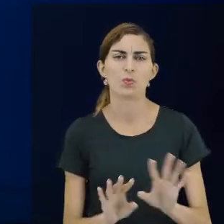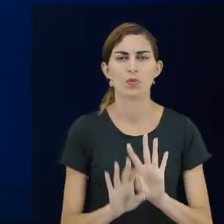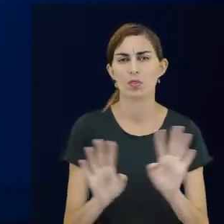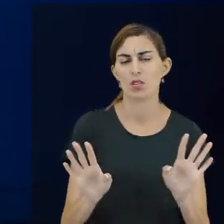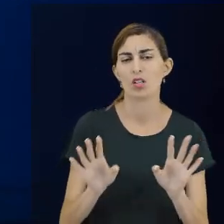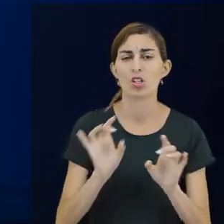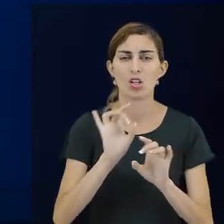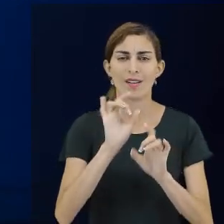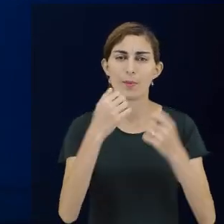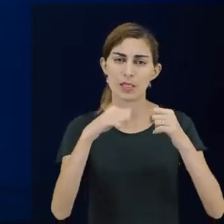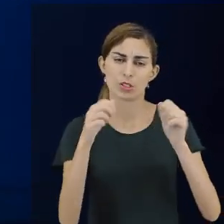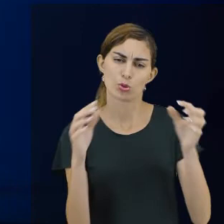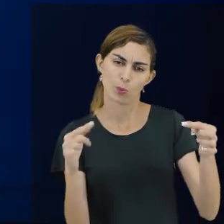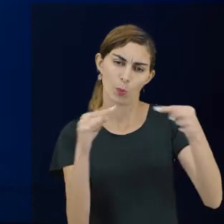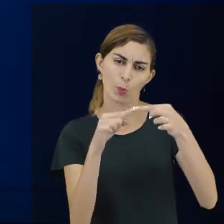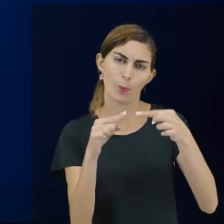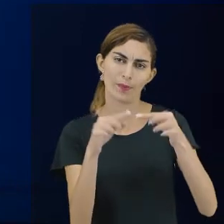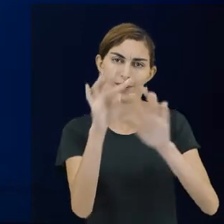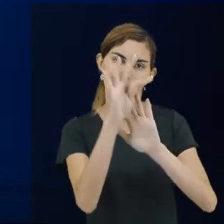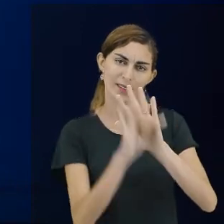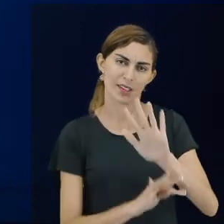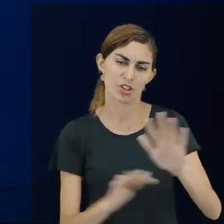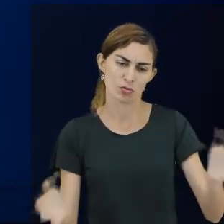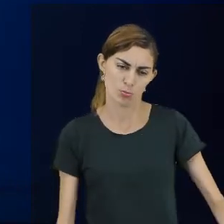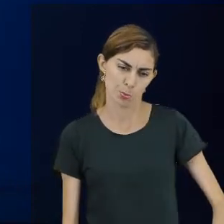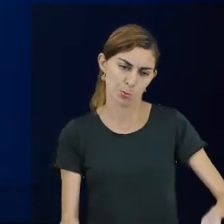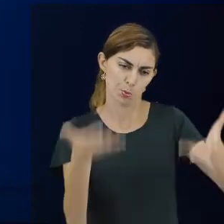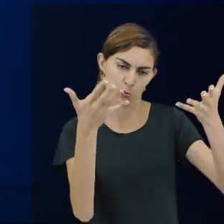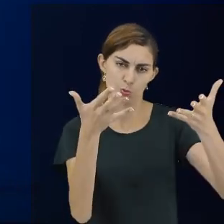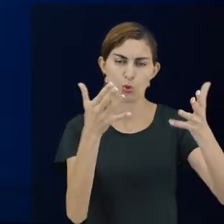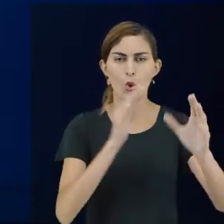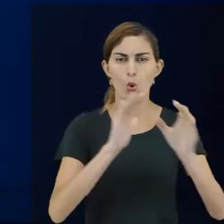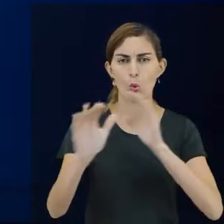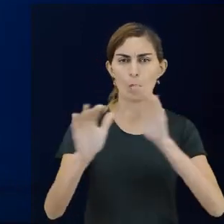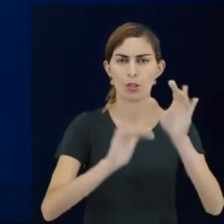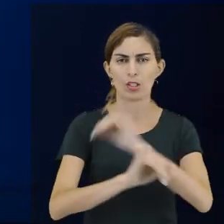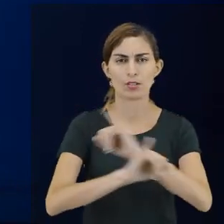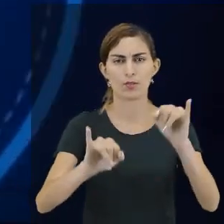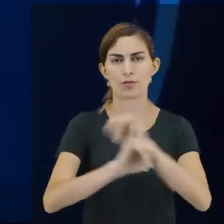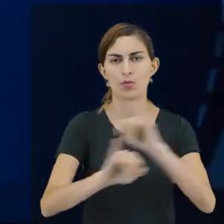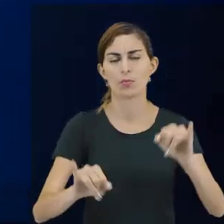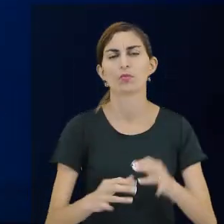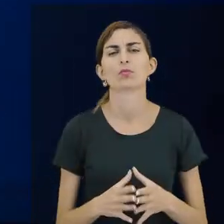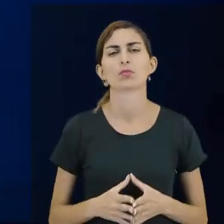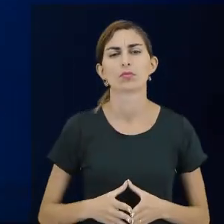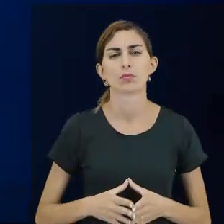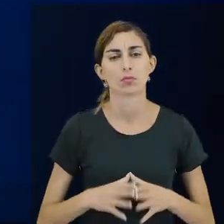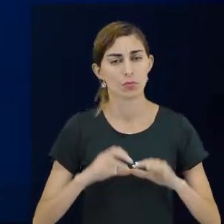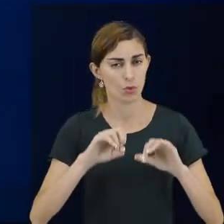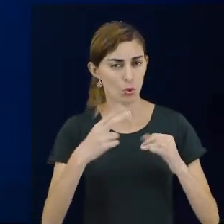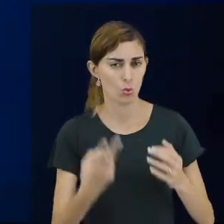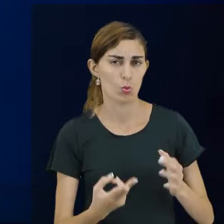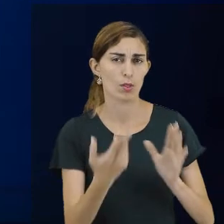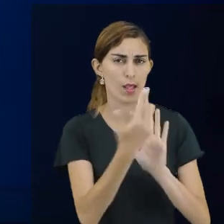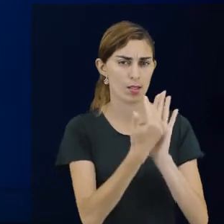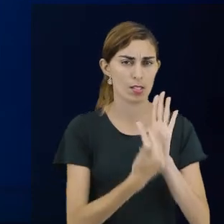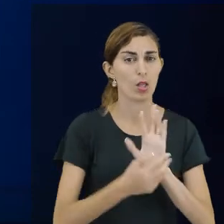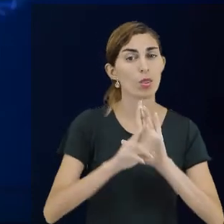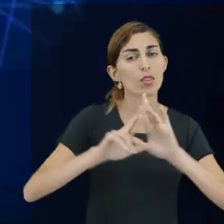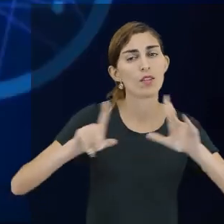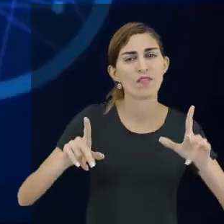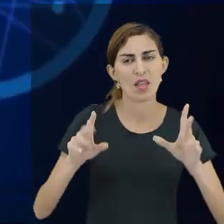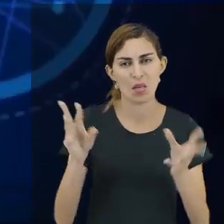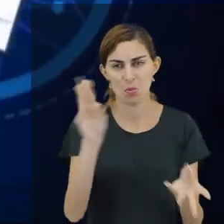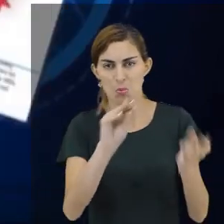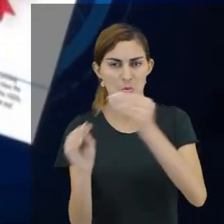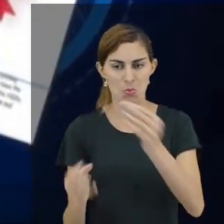deve trabalhar com o texto para valorizar a comunicação e a compreensão da informação. Ou seja, ilustrar é diferente